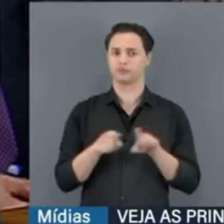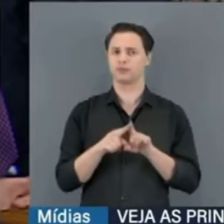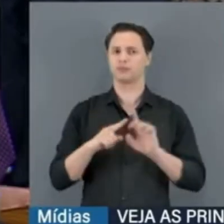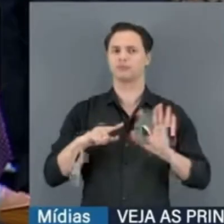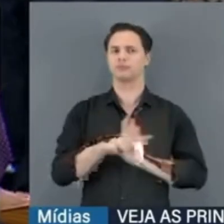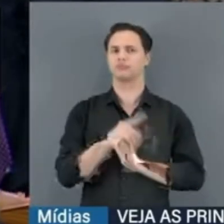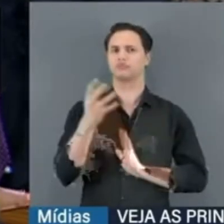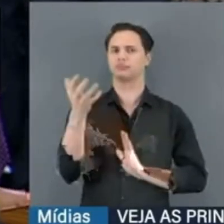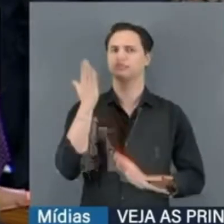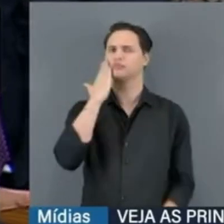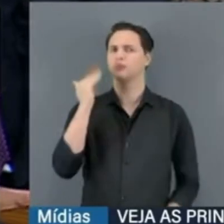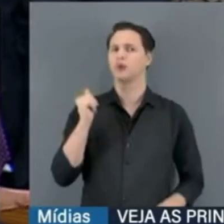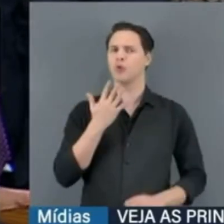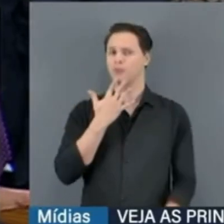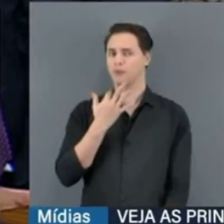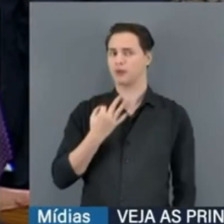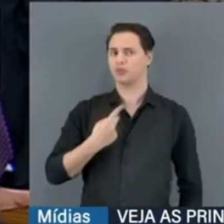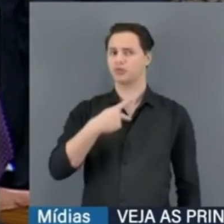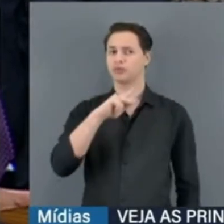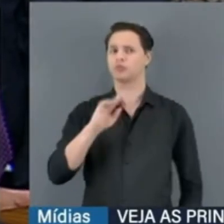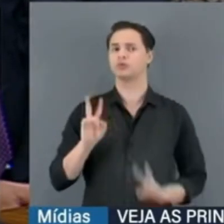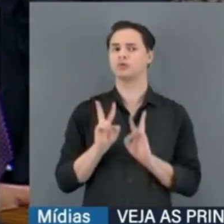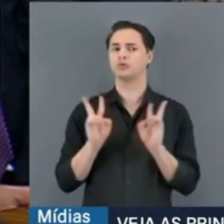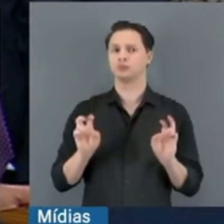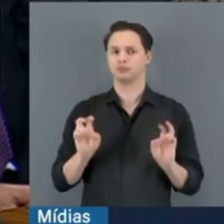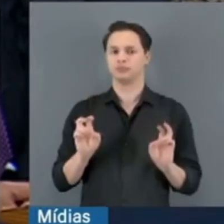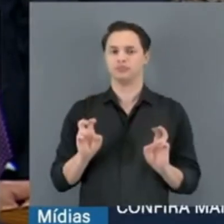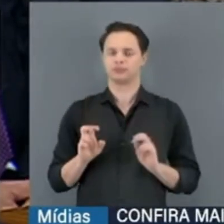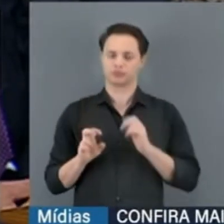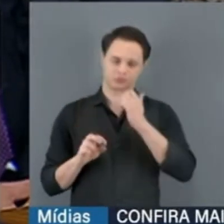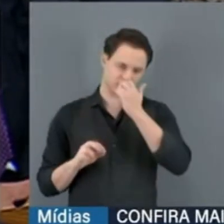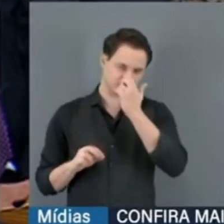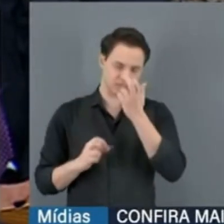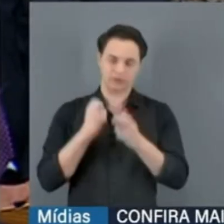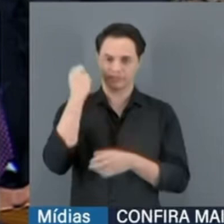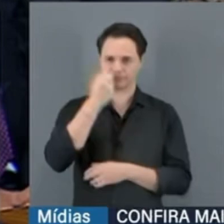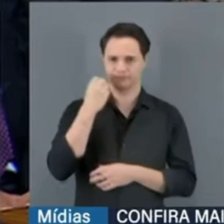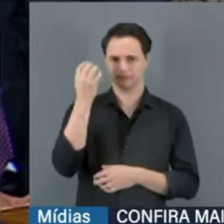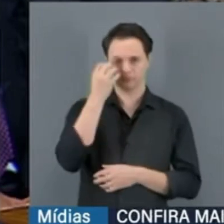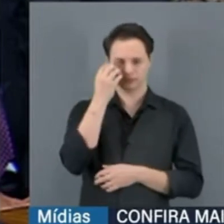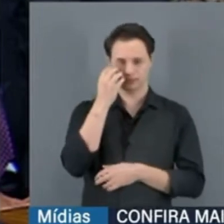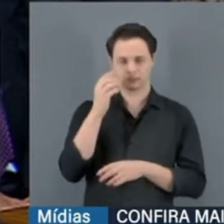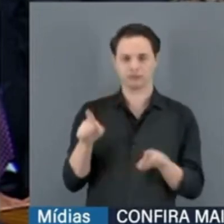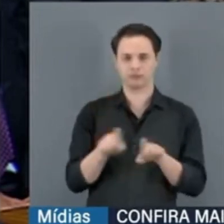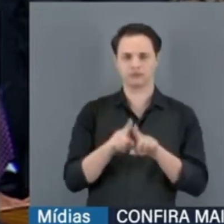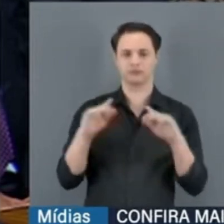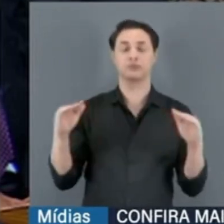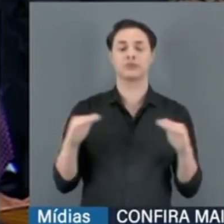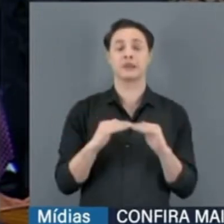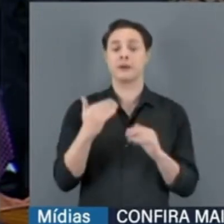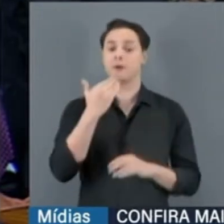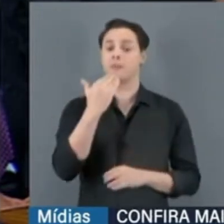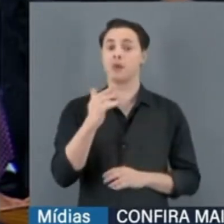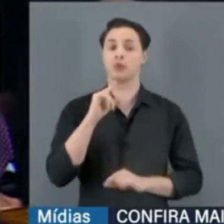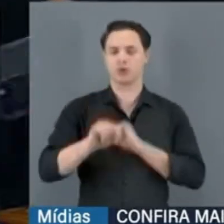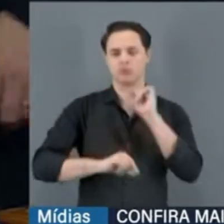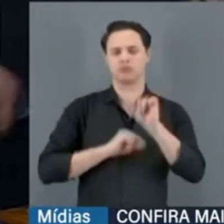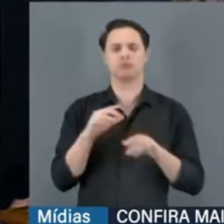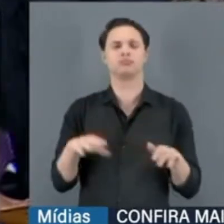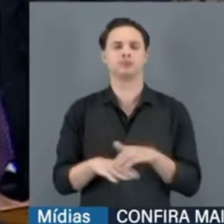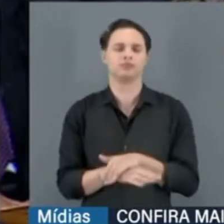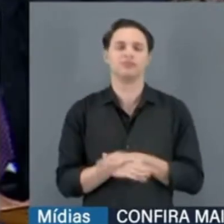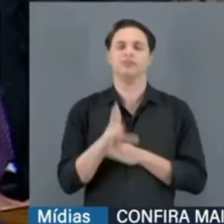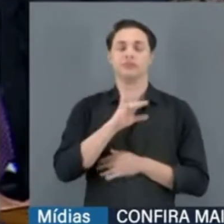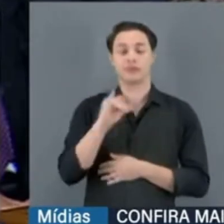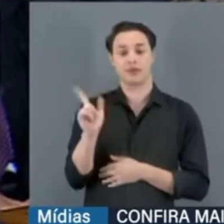saber da opinião do senhor, assim como do senador Flávio Dino, que eu peço humildemente, se é